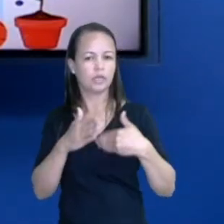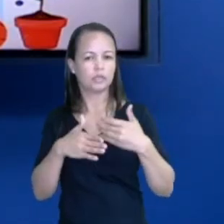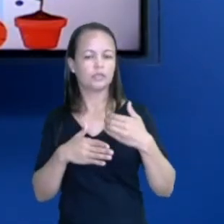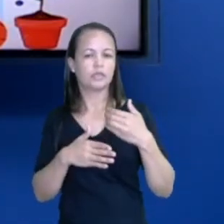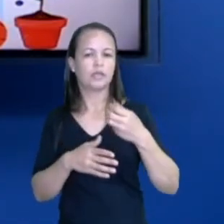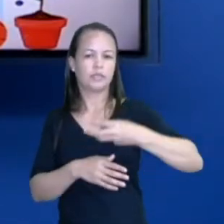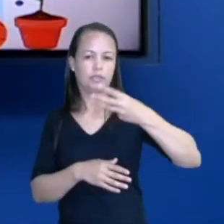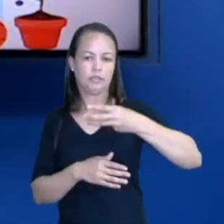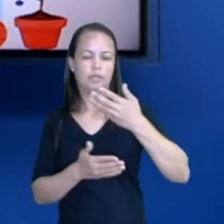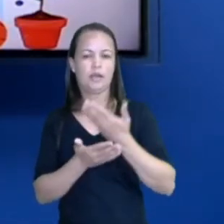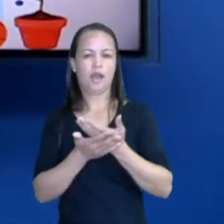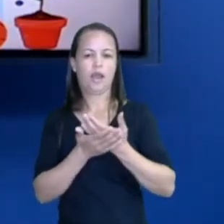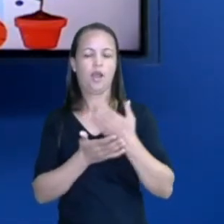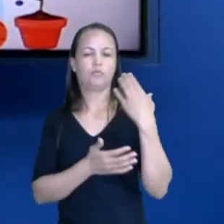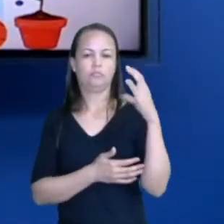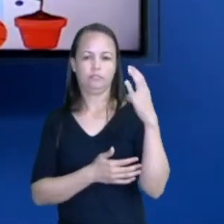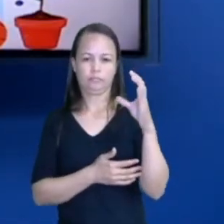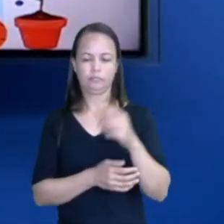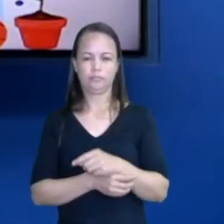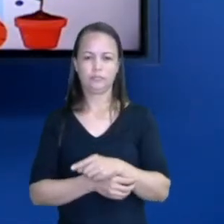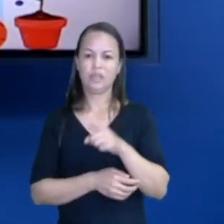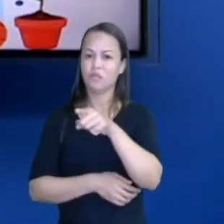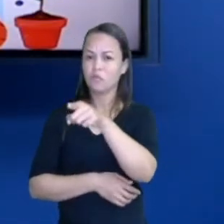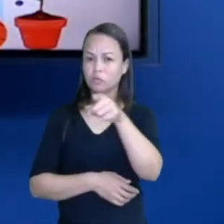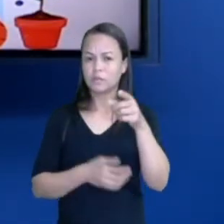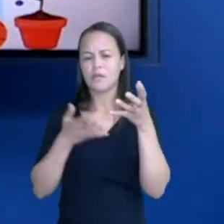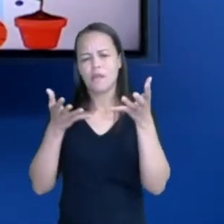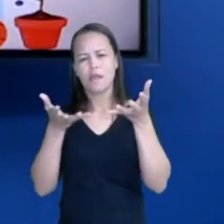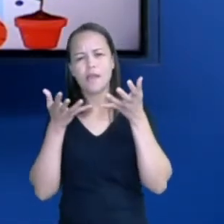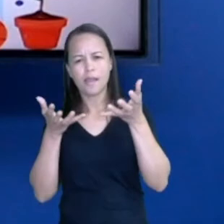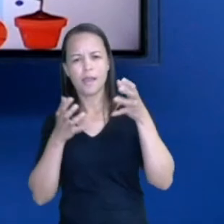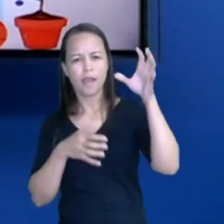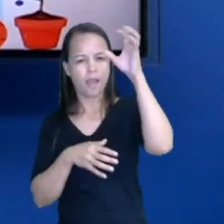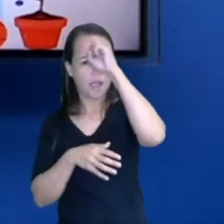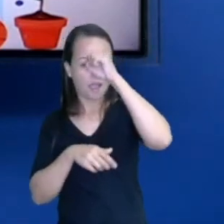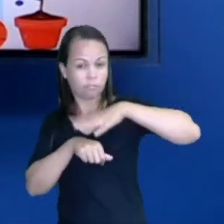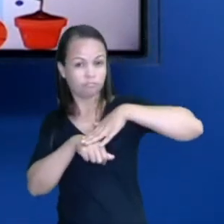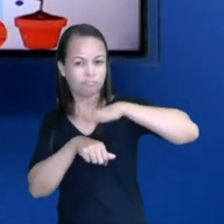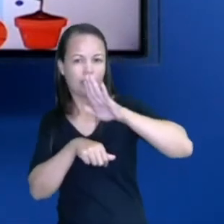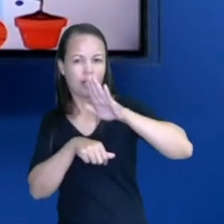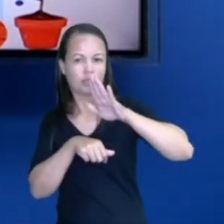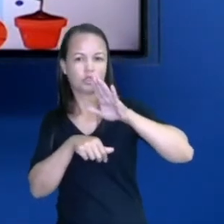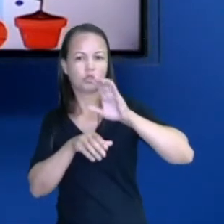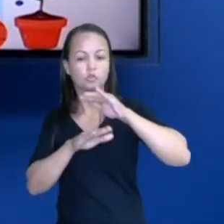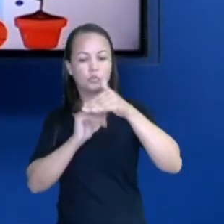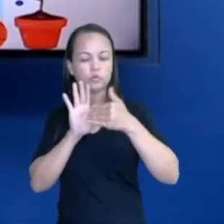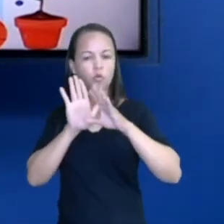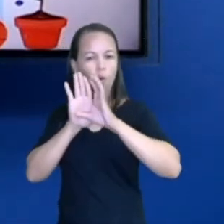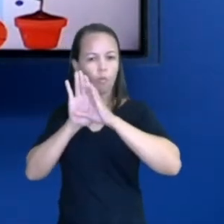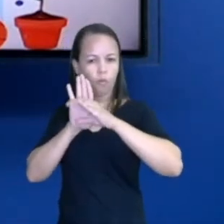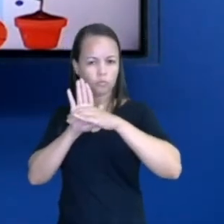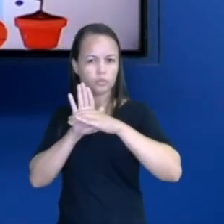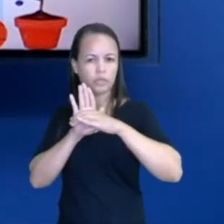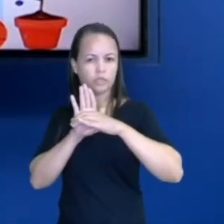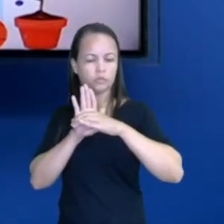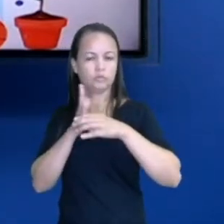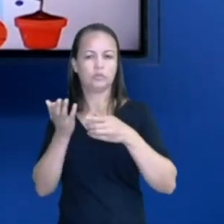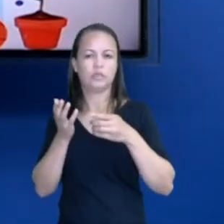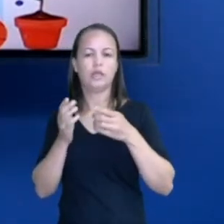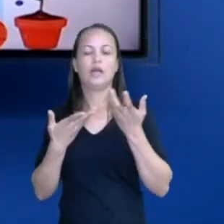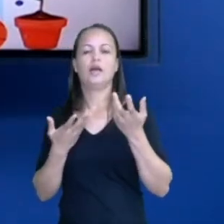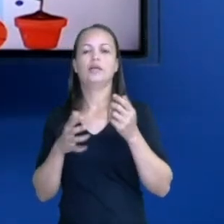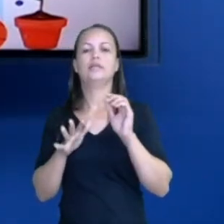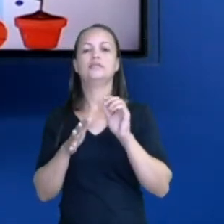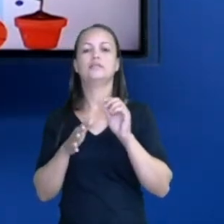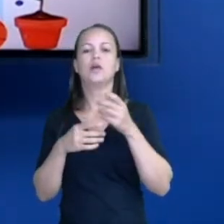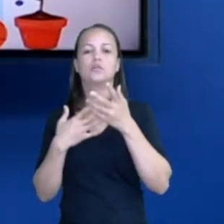de ciências, tá bem? Você quer aprender mais a respeito de todos esses conceitos que a gente acabou de dar na nossa aula? Então acessa